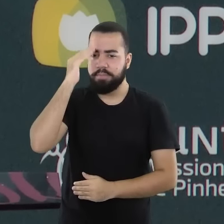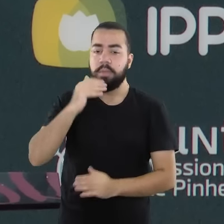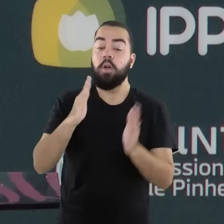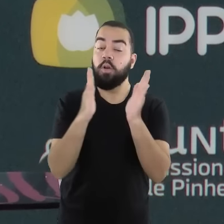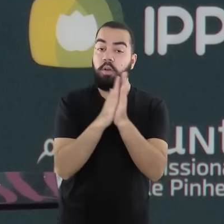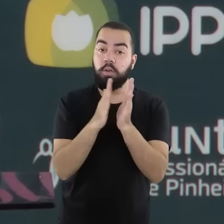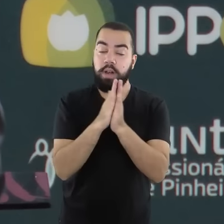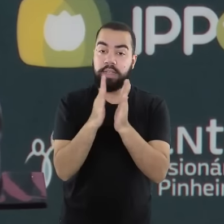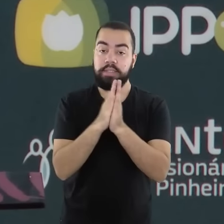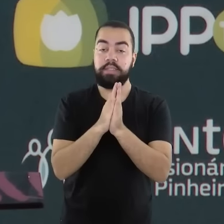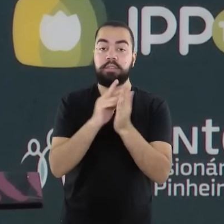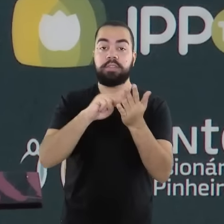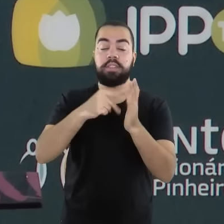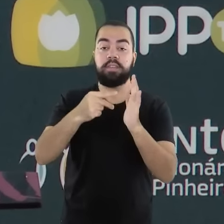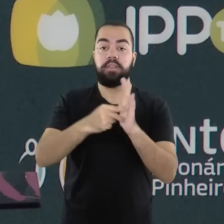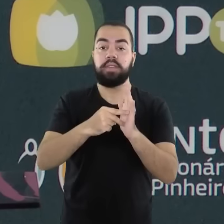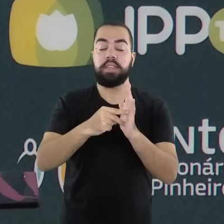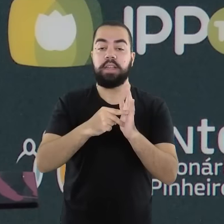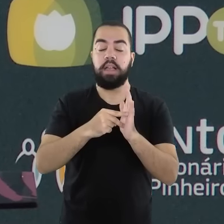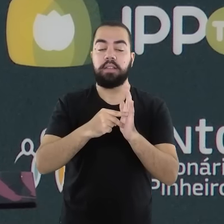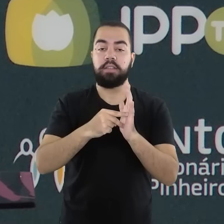Oração é você